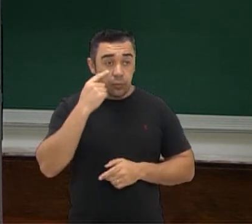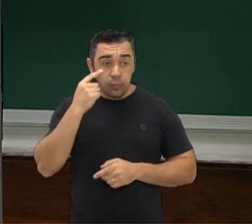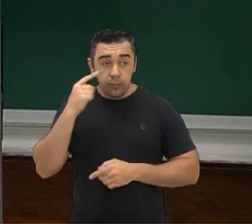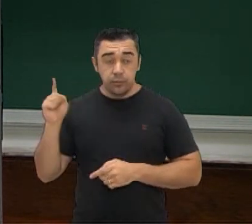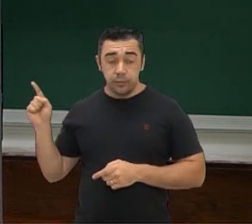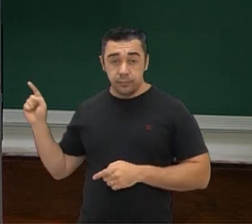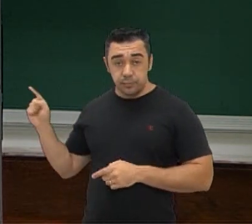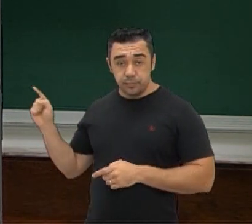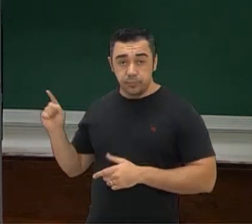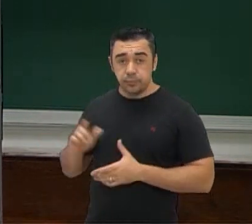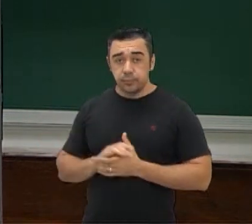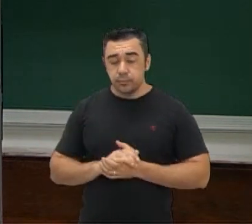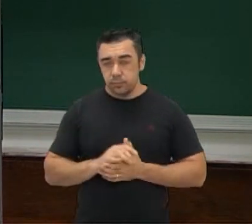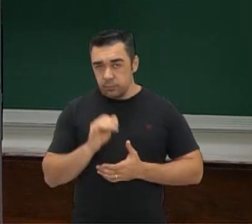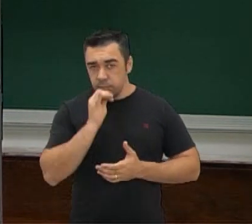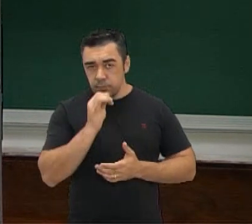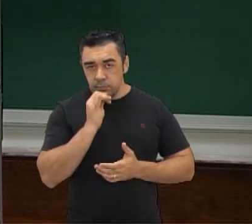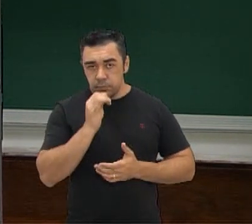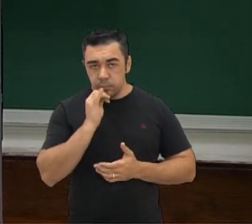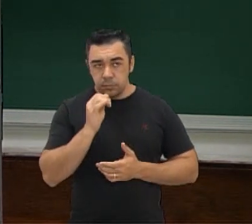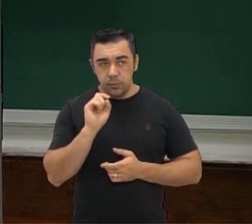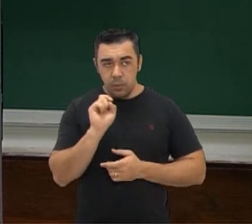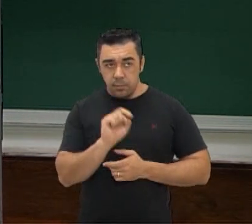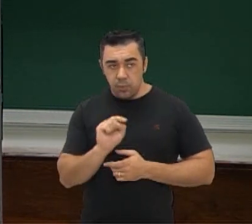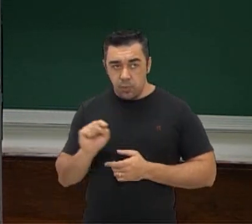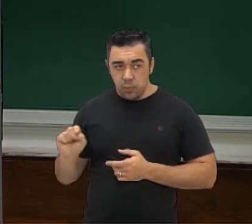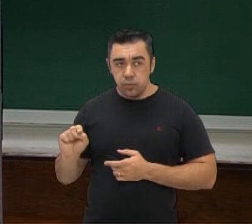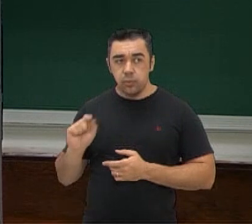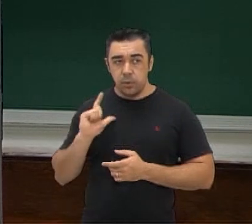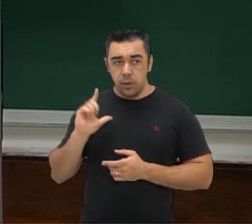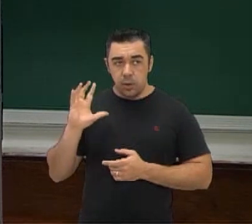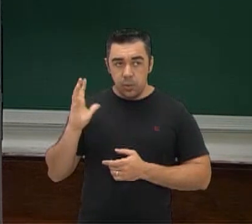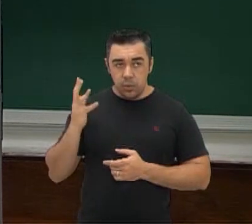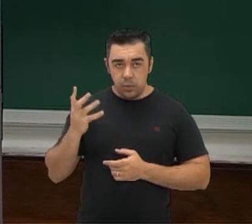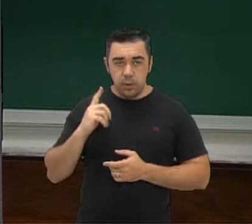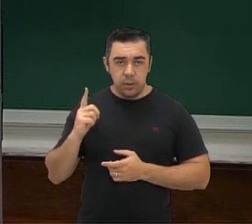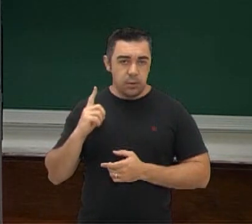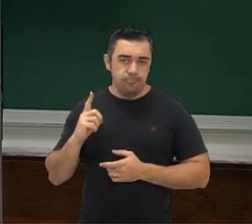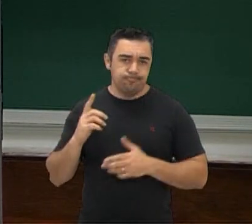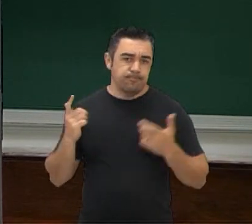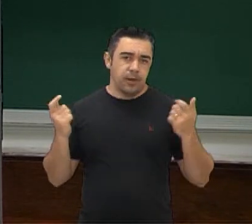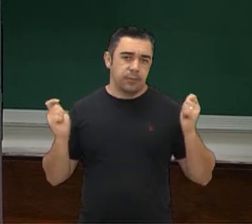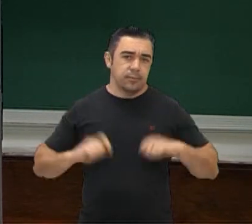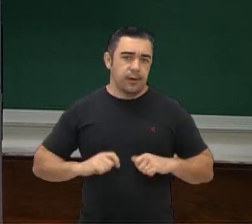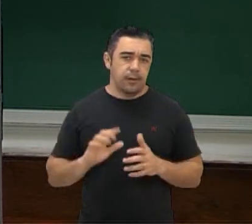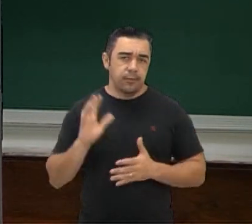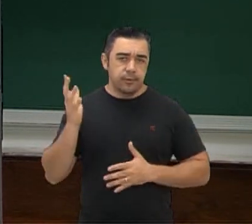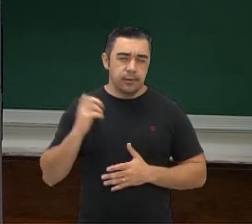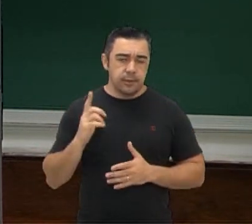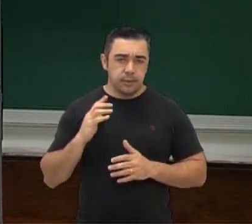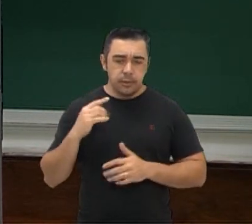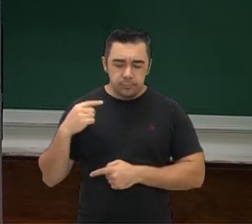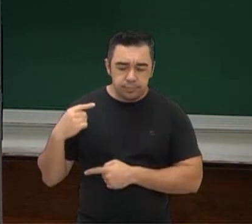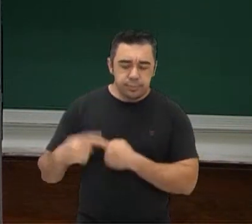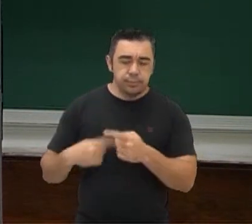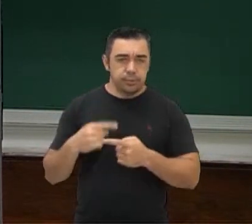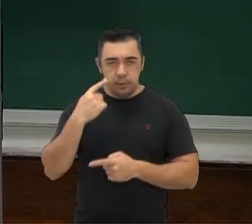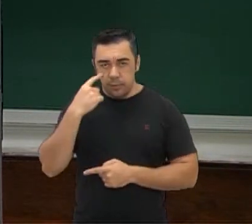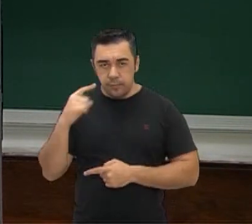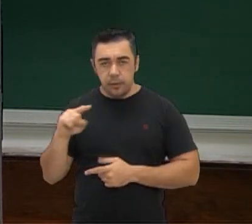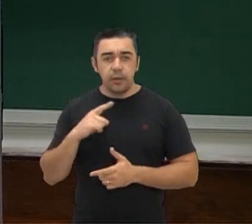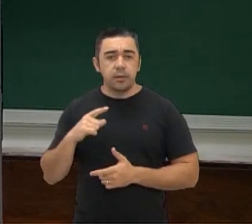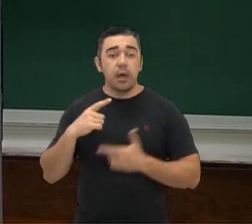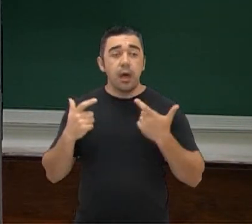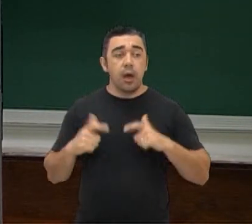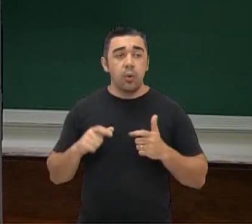está dizendo aqui, ó, que quando tem o pontilhado, a polinização é inviável ou nula. Então é isso que vocês têm que procurar.